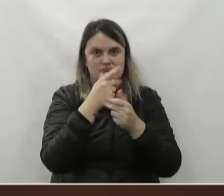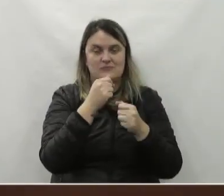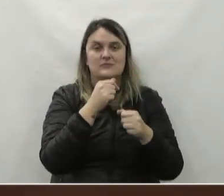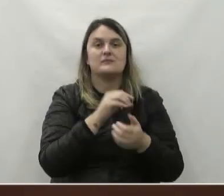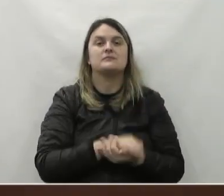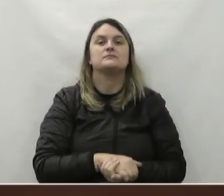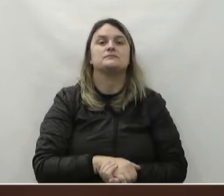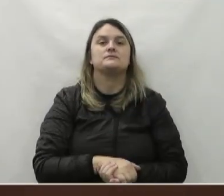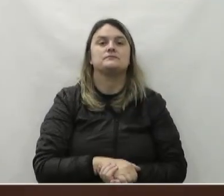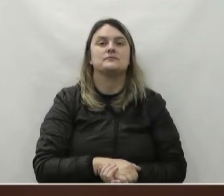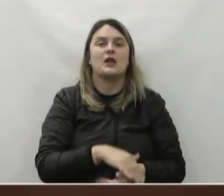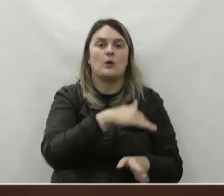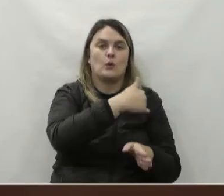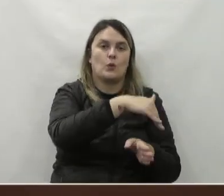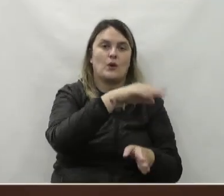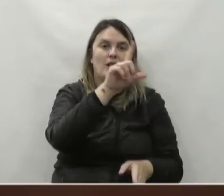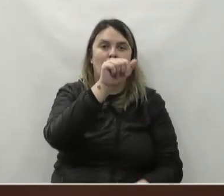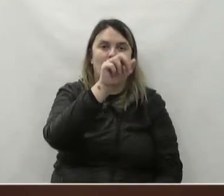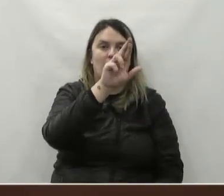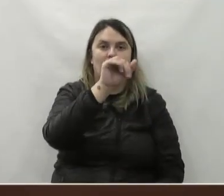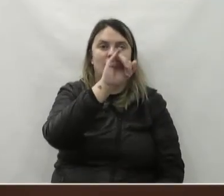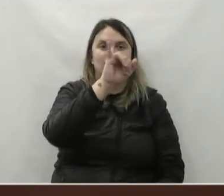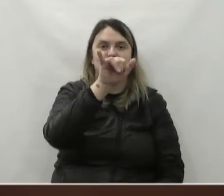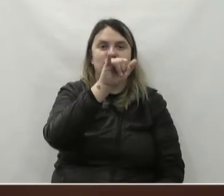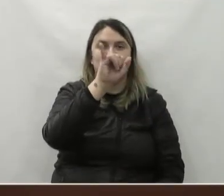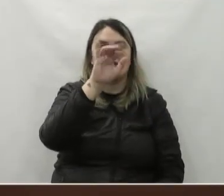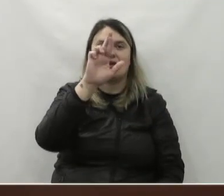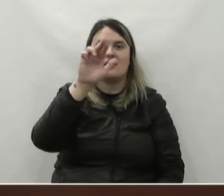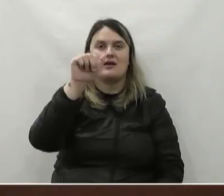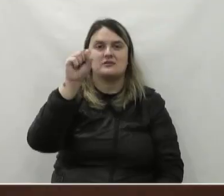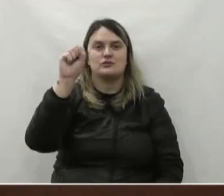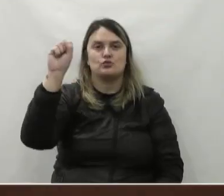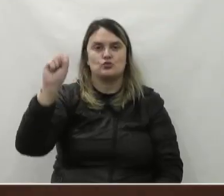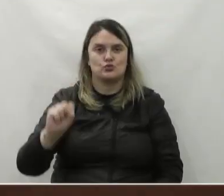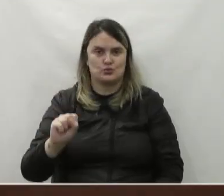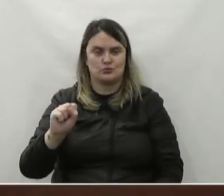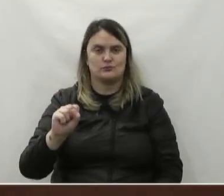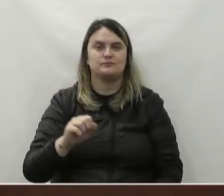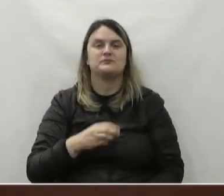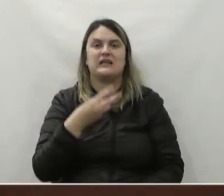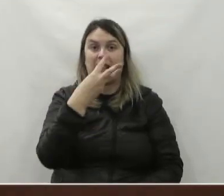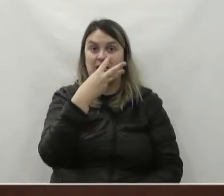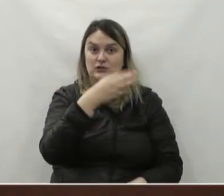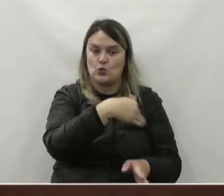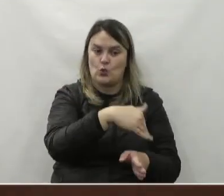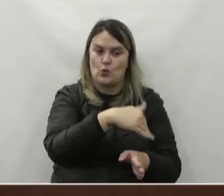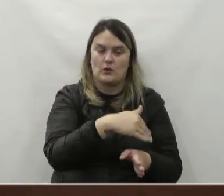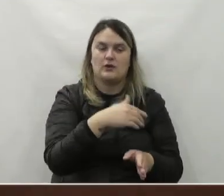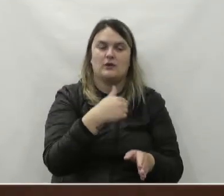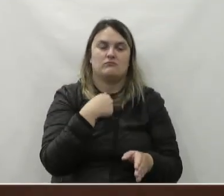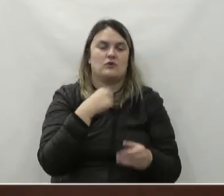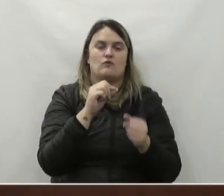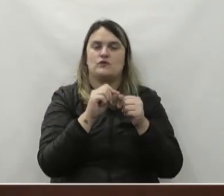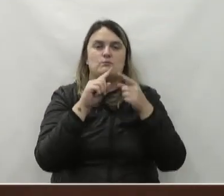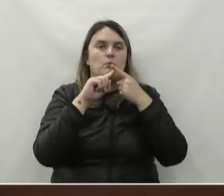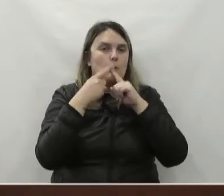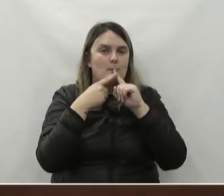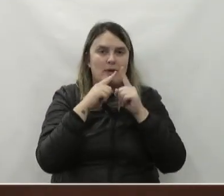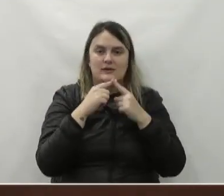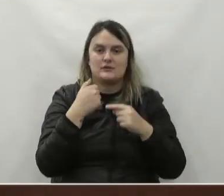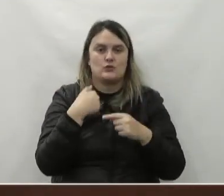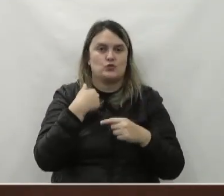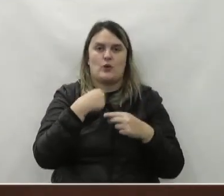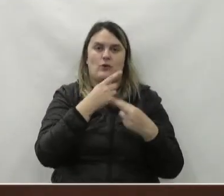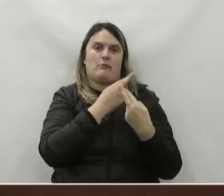bairro Bela Vista, na rua Laranjeiras do Sul. Então, como eu falei, né, a gente não trabalha com promessas, não é o